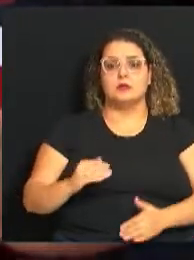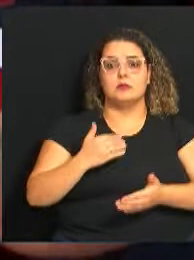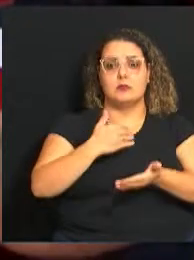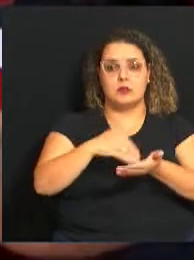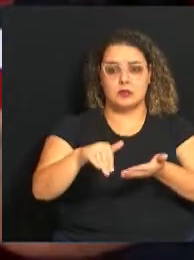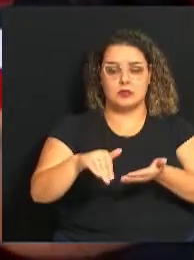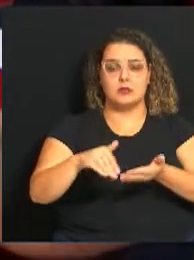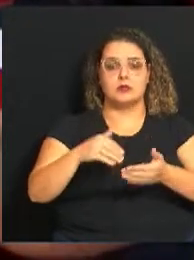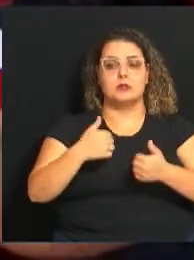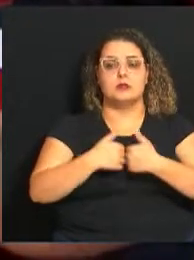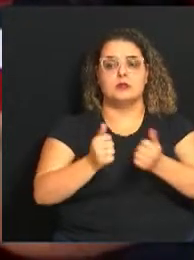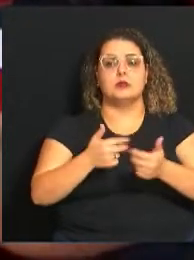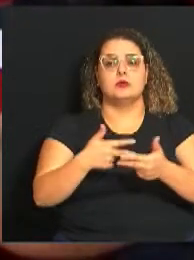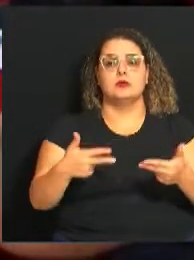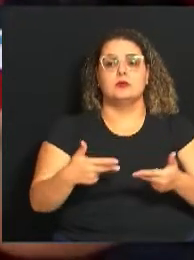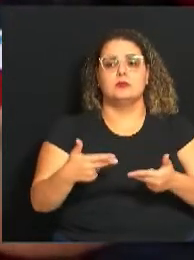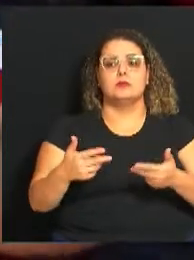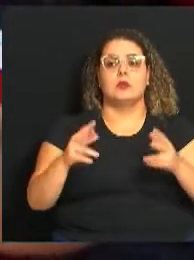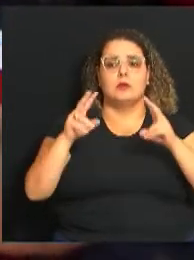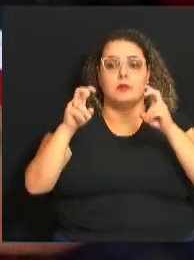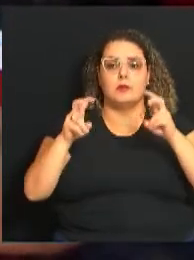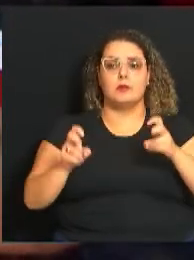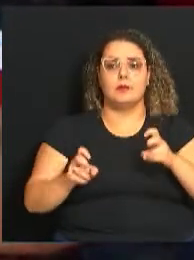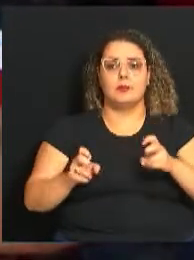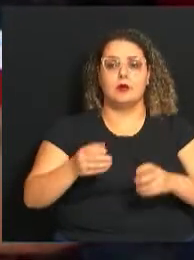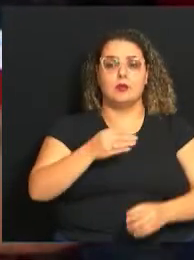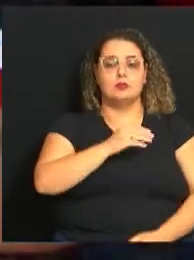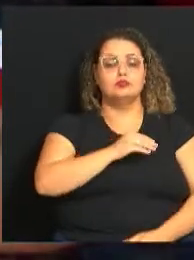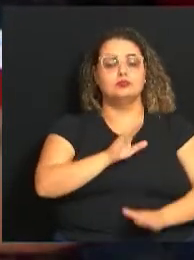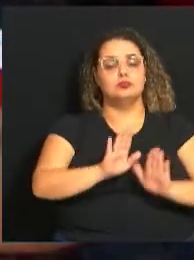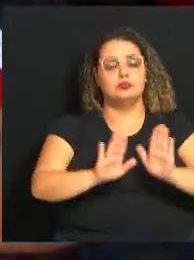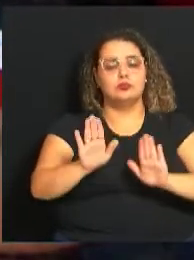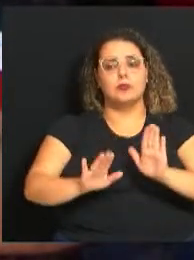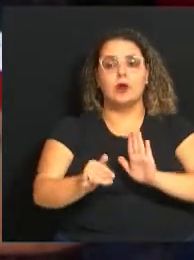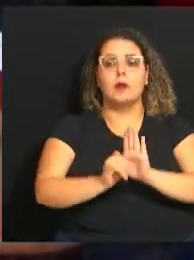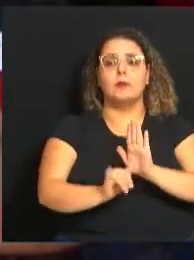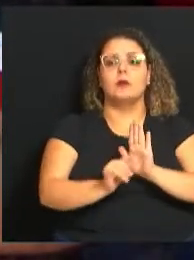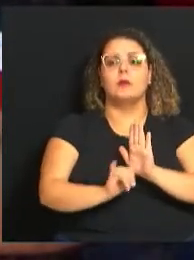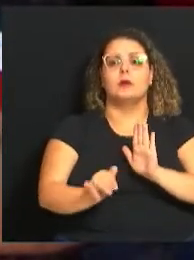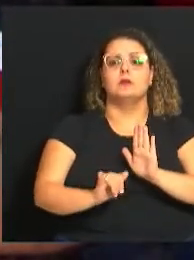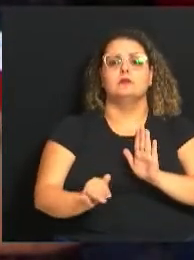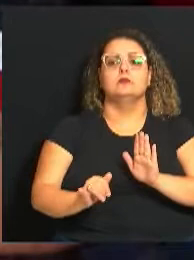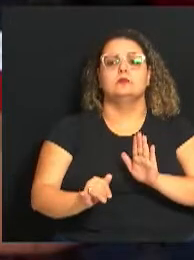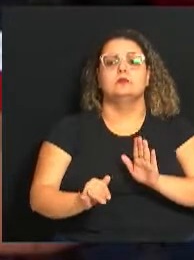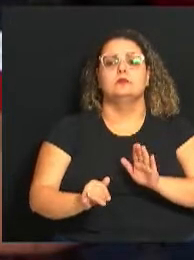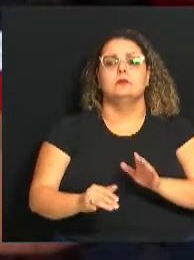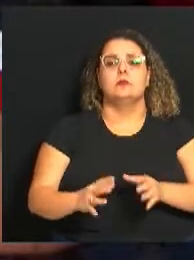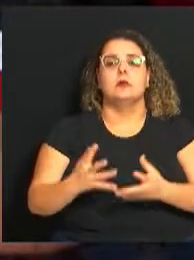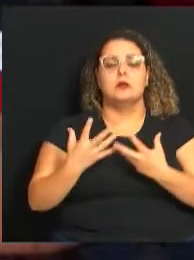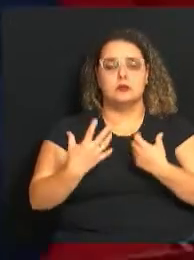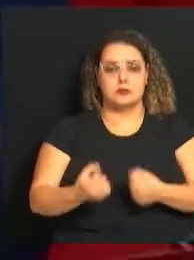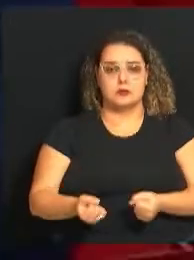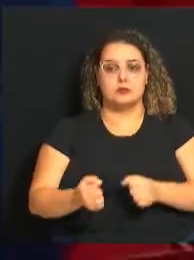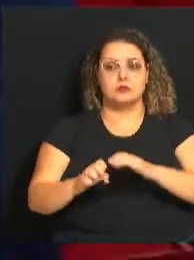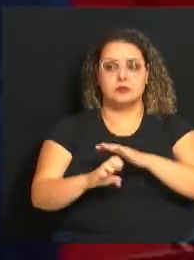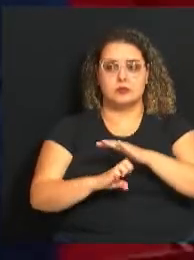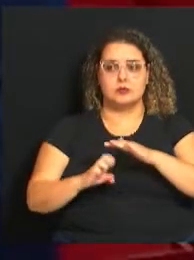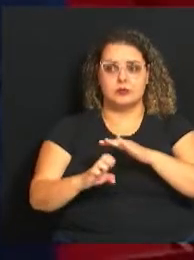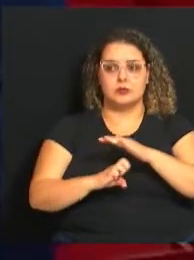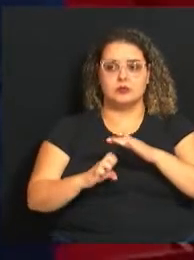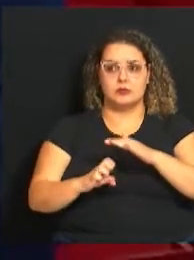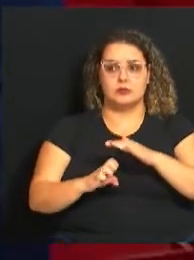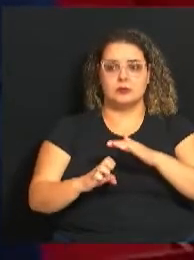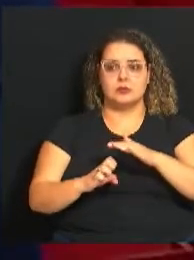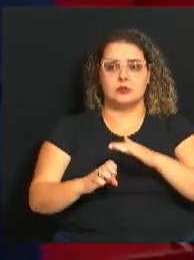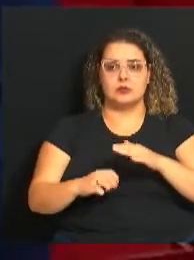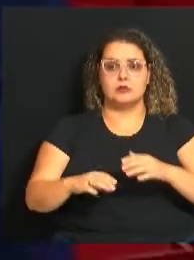CETRANSP, abordaram um novo processo de licitação para a concessão dos serviços de ônibus no município. Licitação é